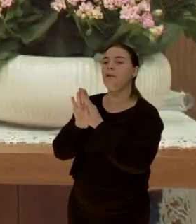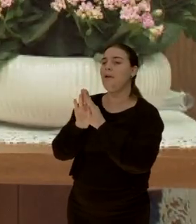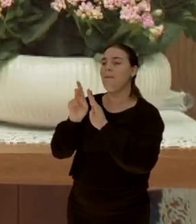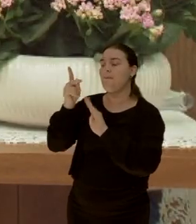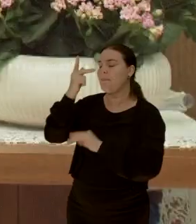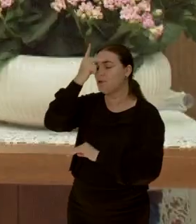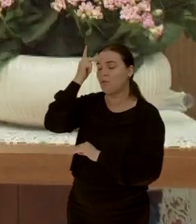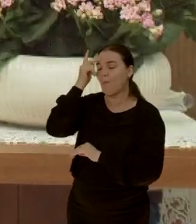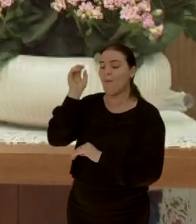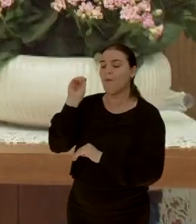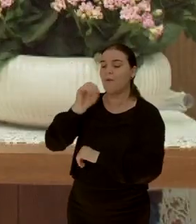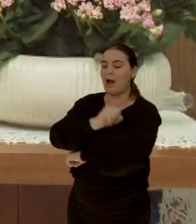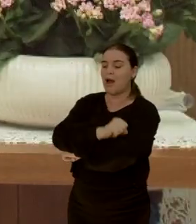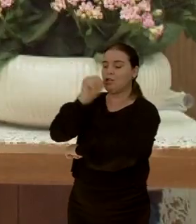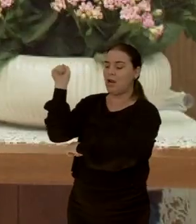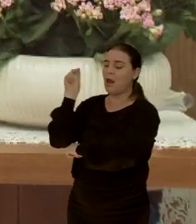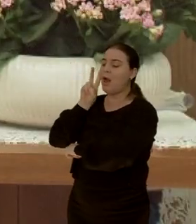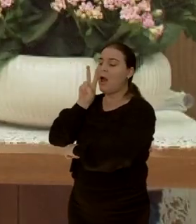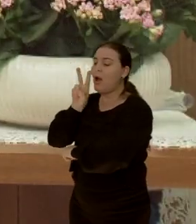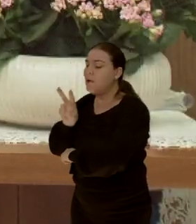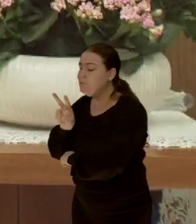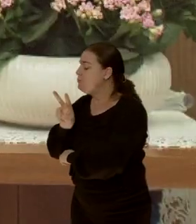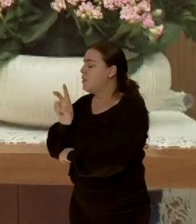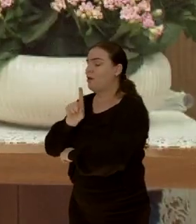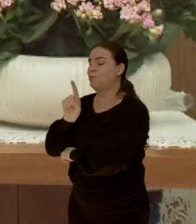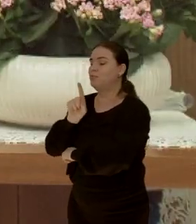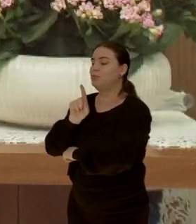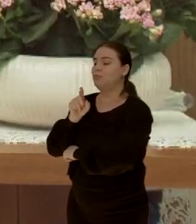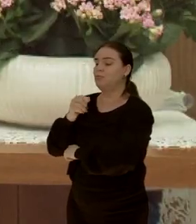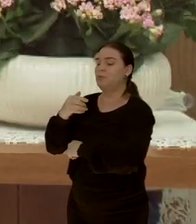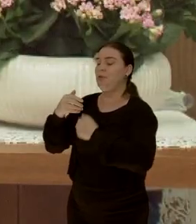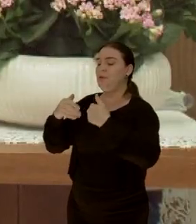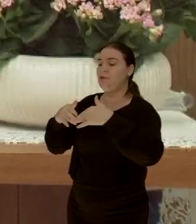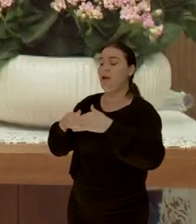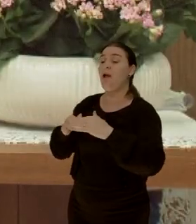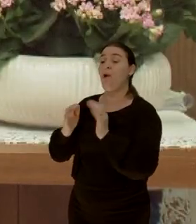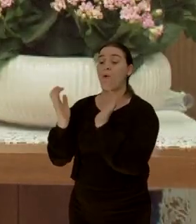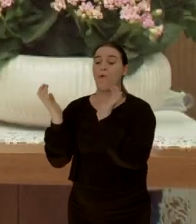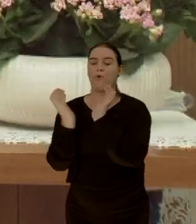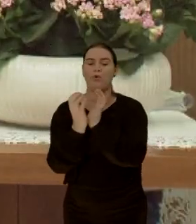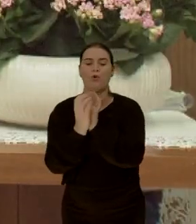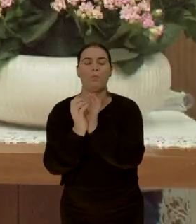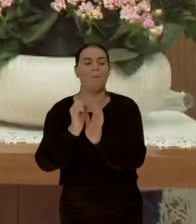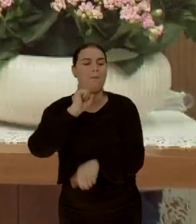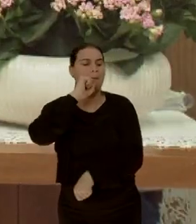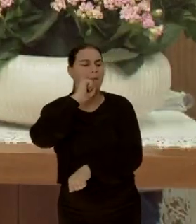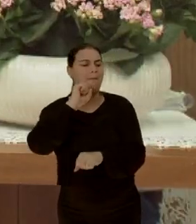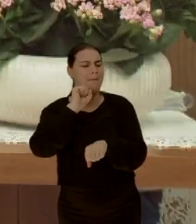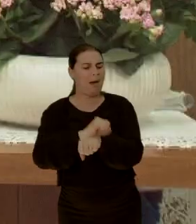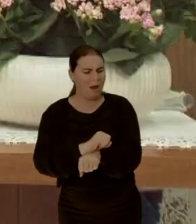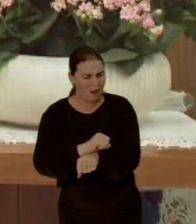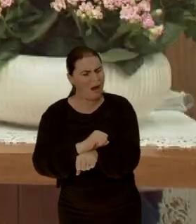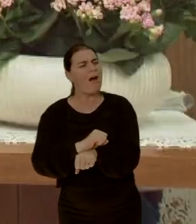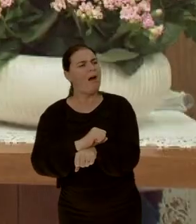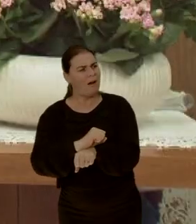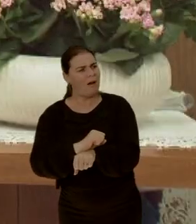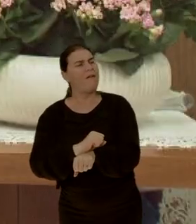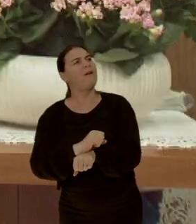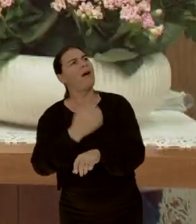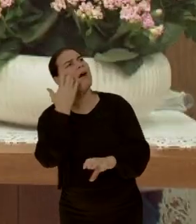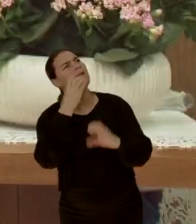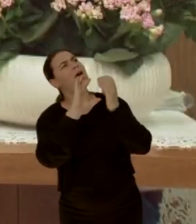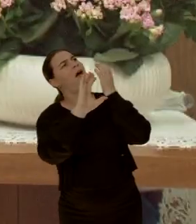cara de fora, eles passavam. Então, eles paravam em frente à casa, esperando, talvez